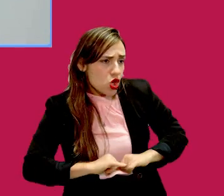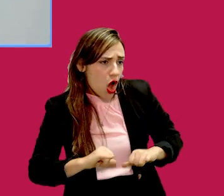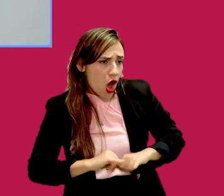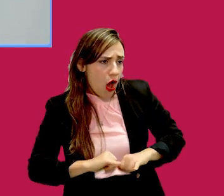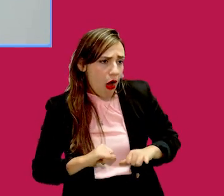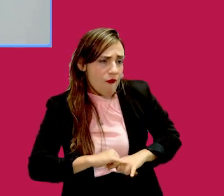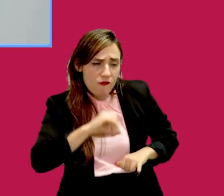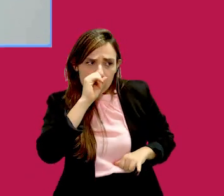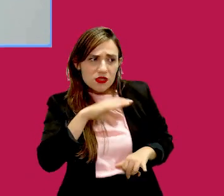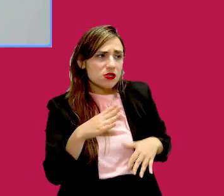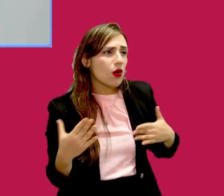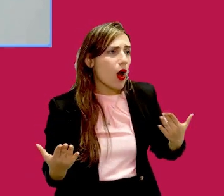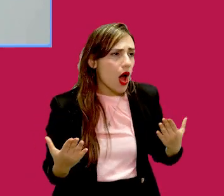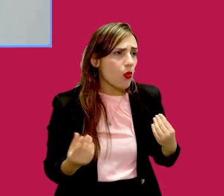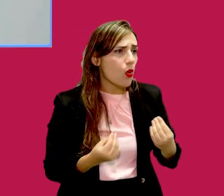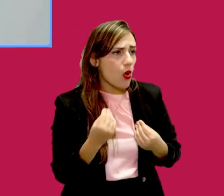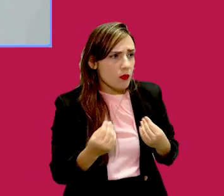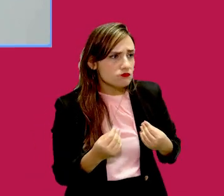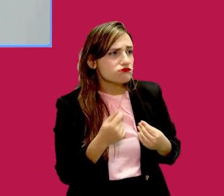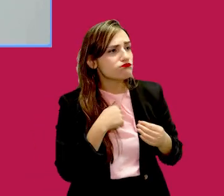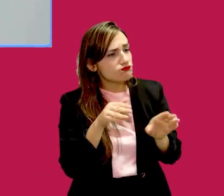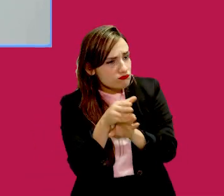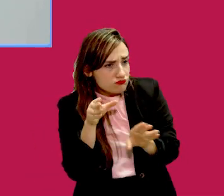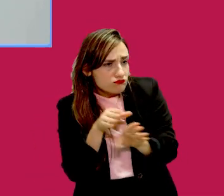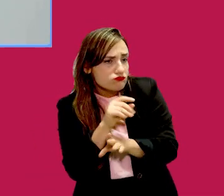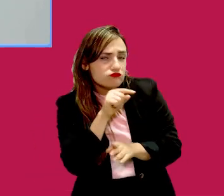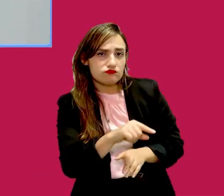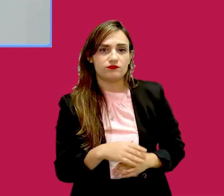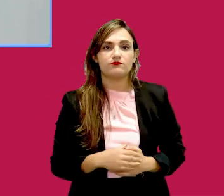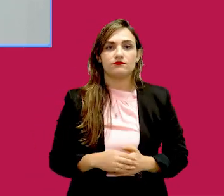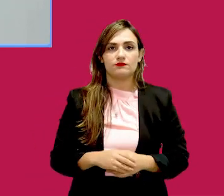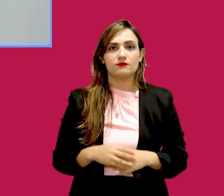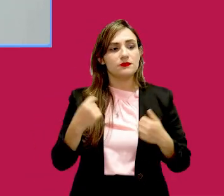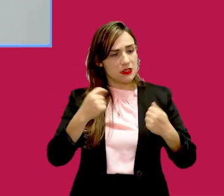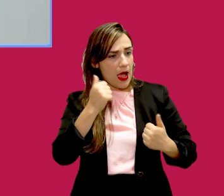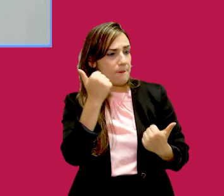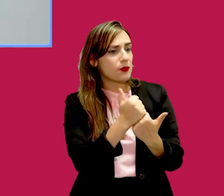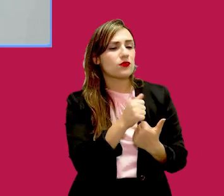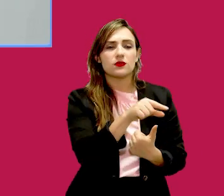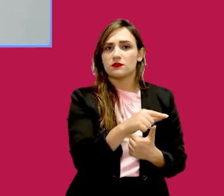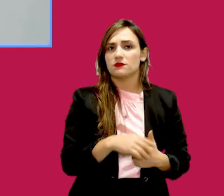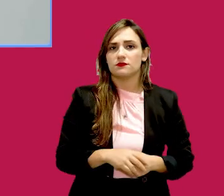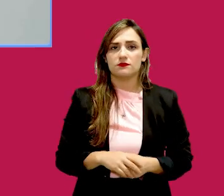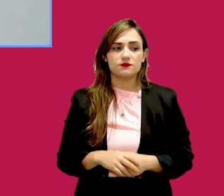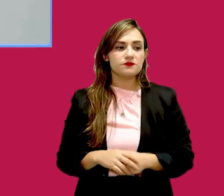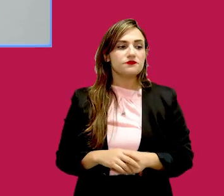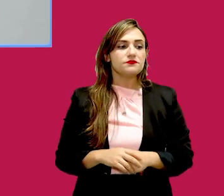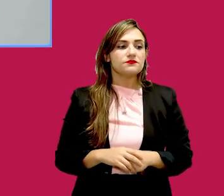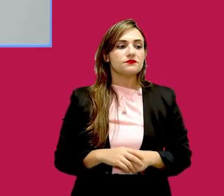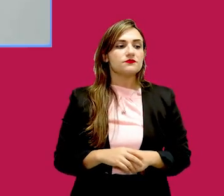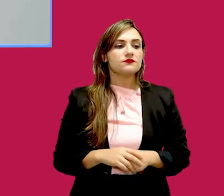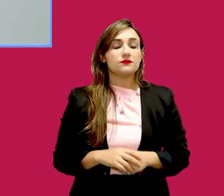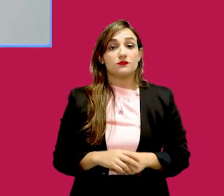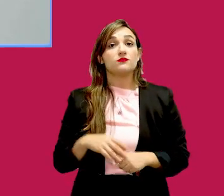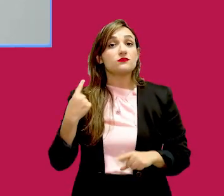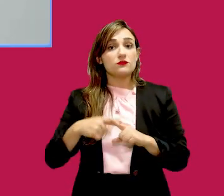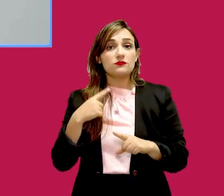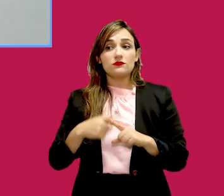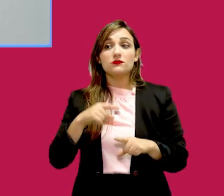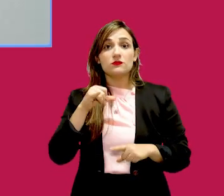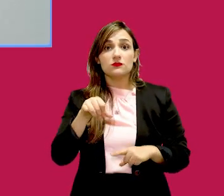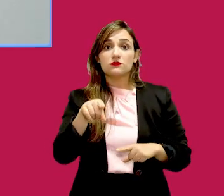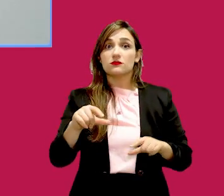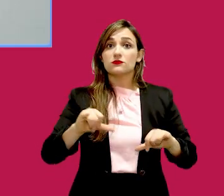de violência, alertá-las, compreendê-las e oferecer apoio, porque eu acredito que para você sair do ciclo